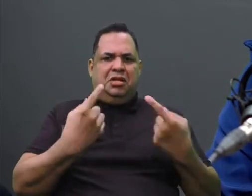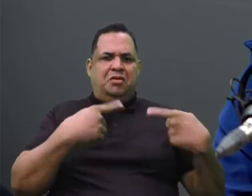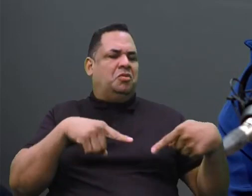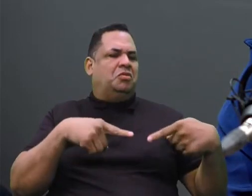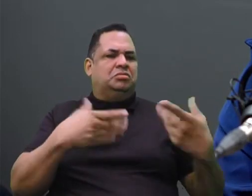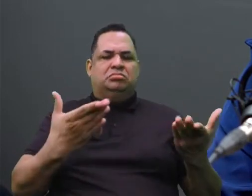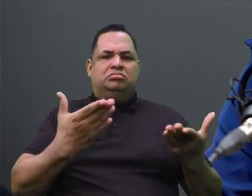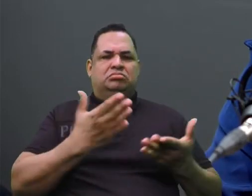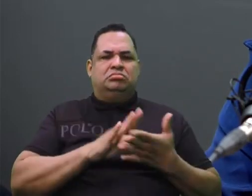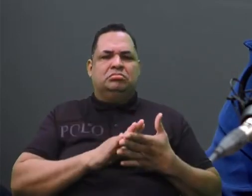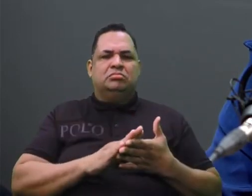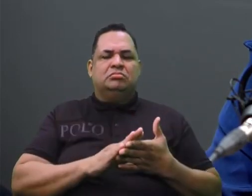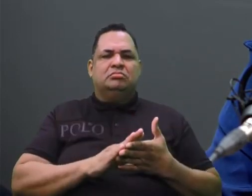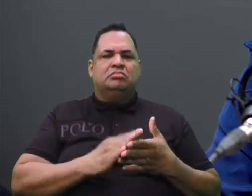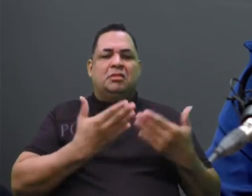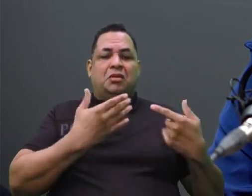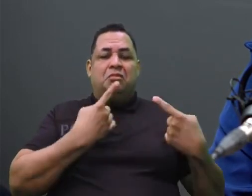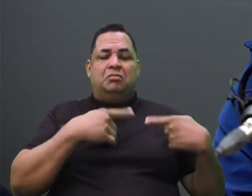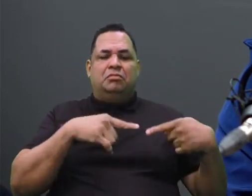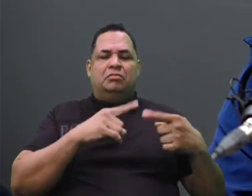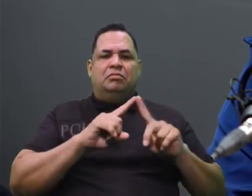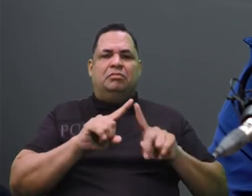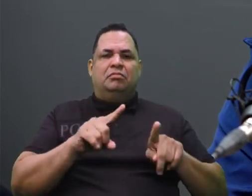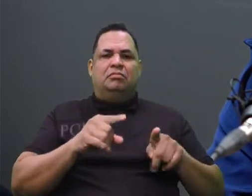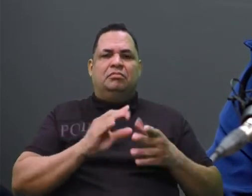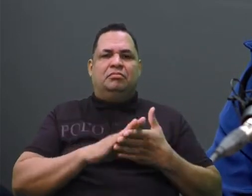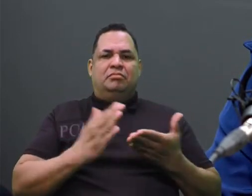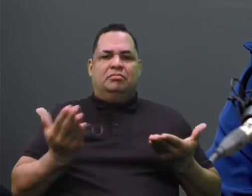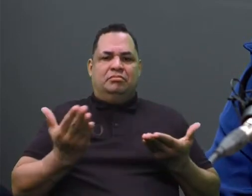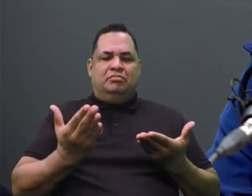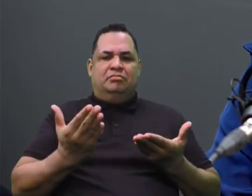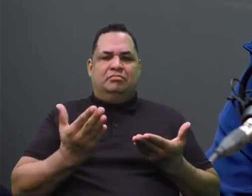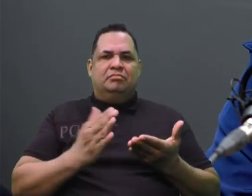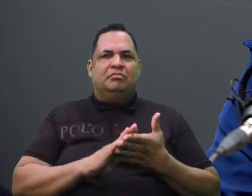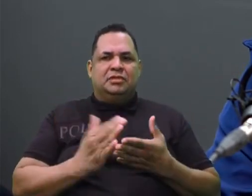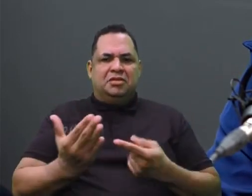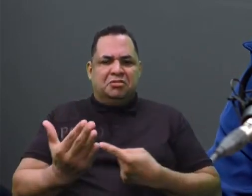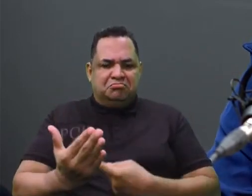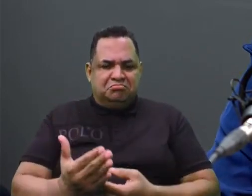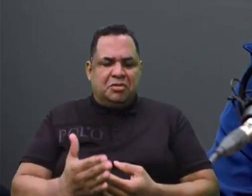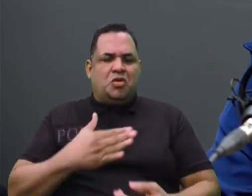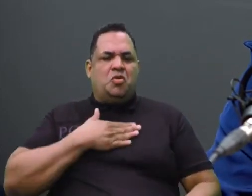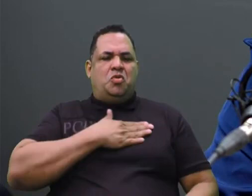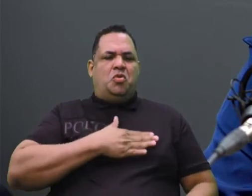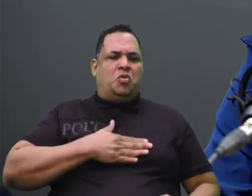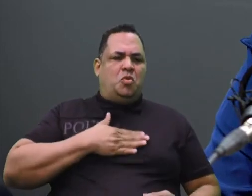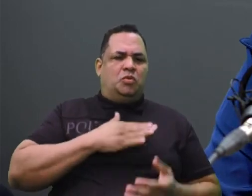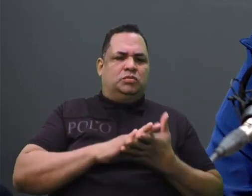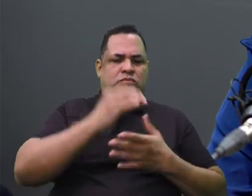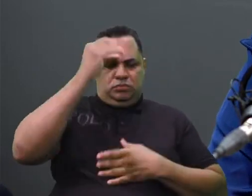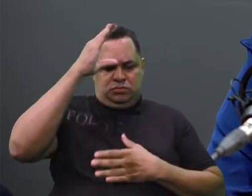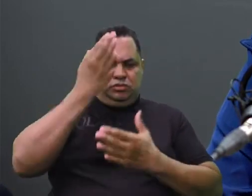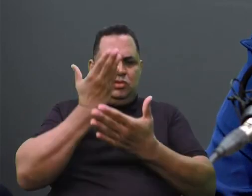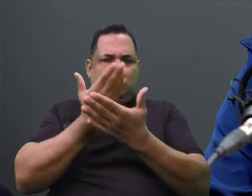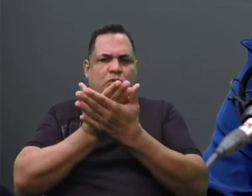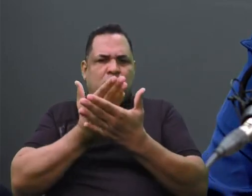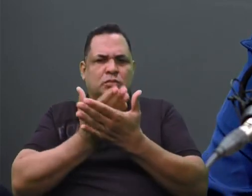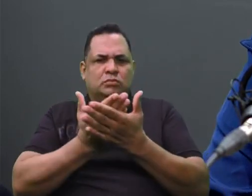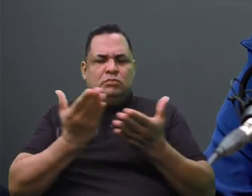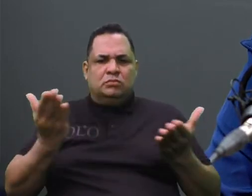mim? Eu era absolutamente contra, mas eu sou super a favor do conhecimento, do estudo. E